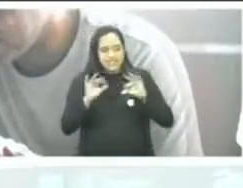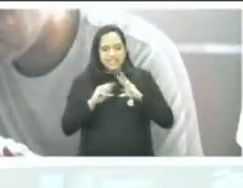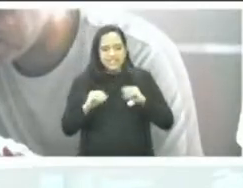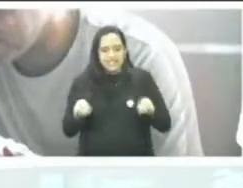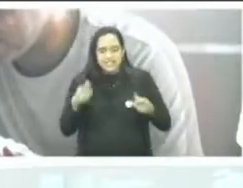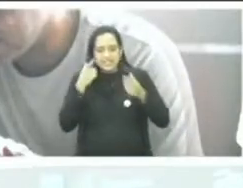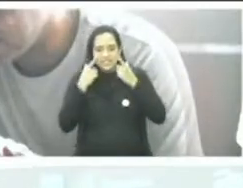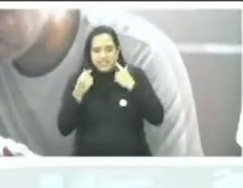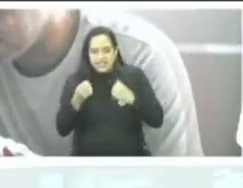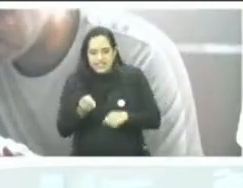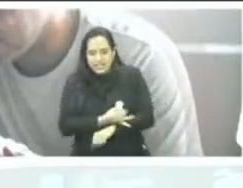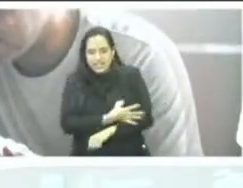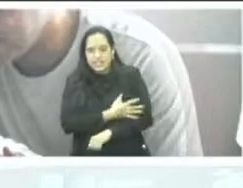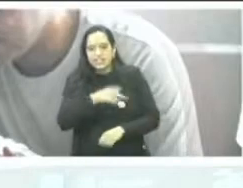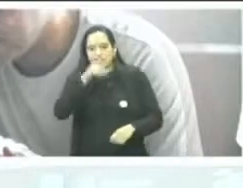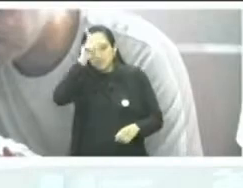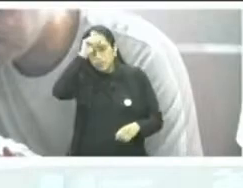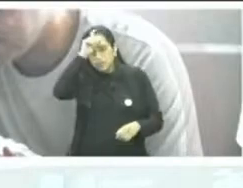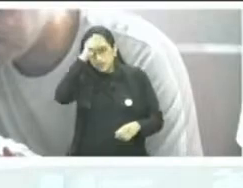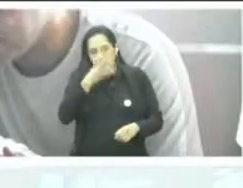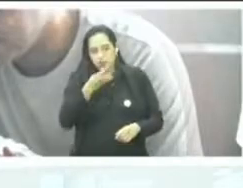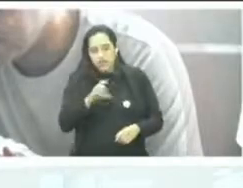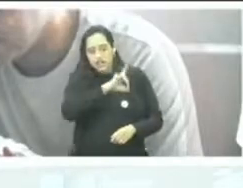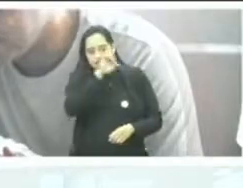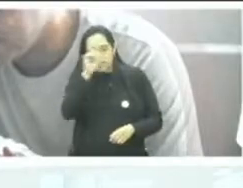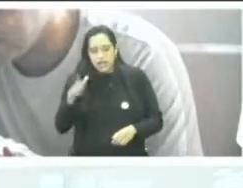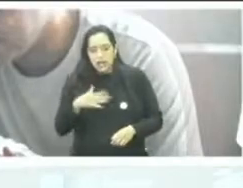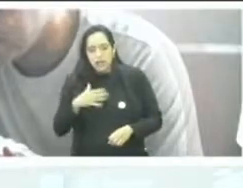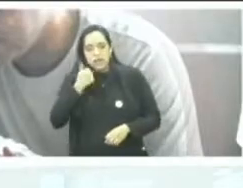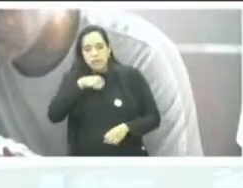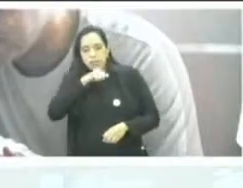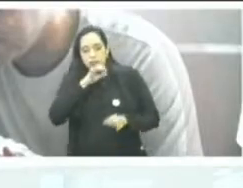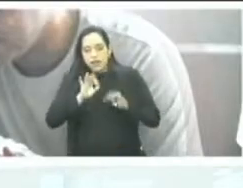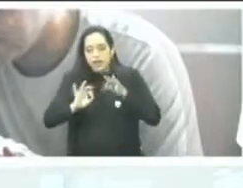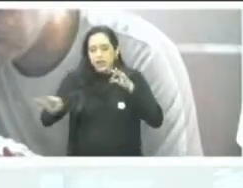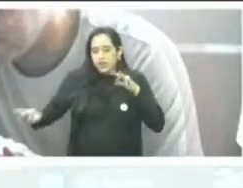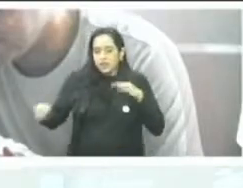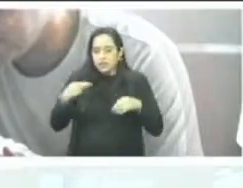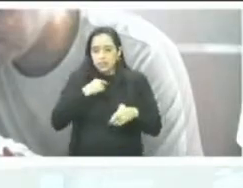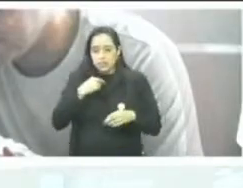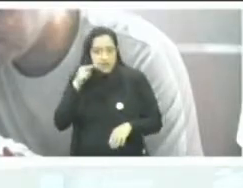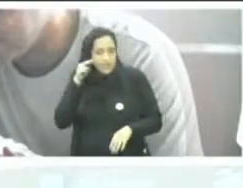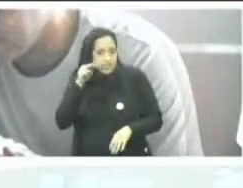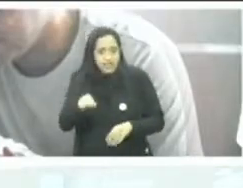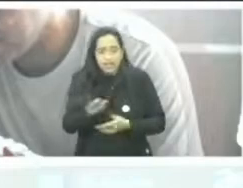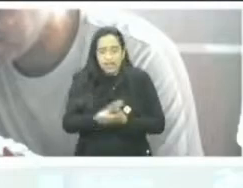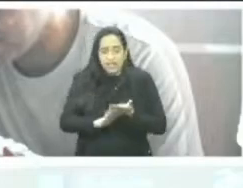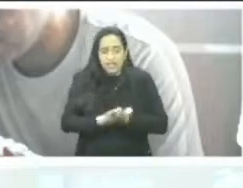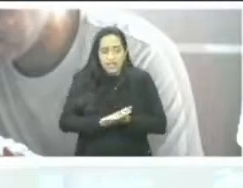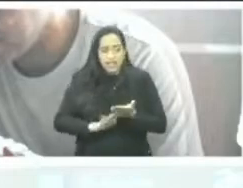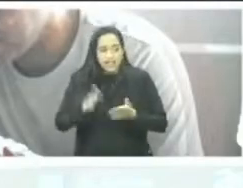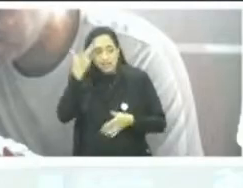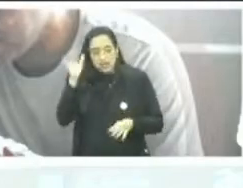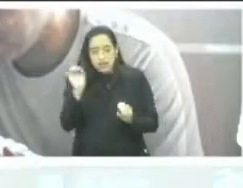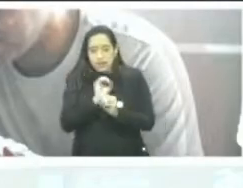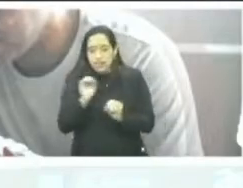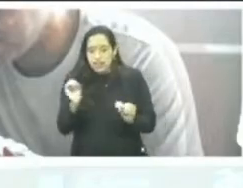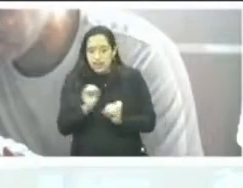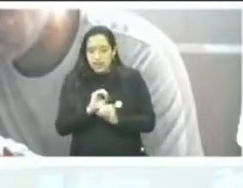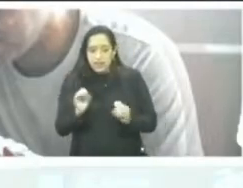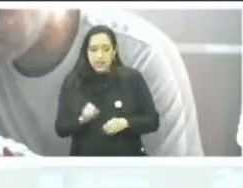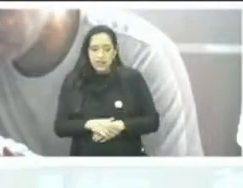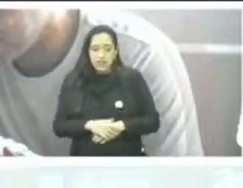do hospital, 40 dias, a minha mãe muito longe, eu não podendo ver, não sabendo como ela estava.